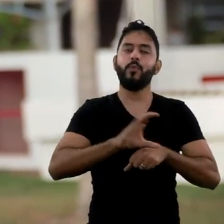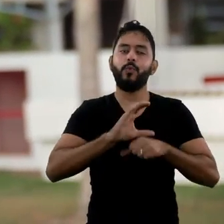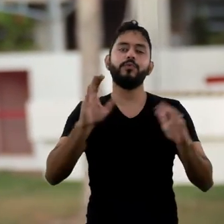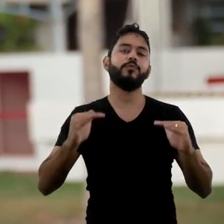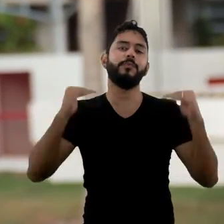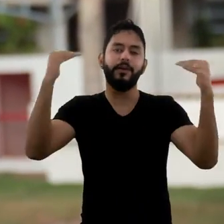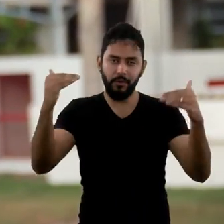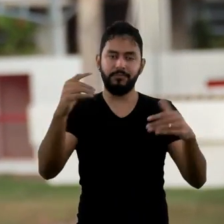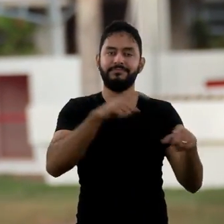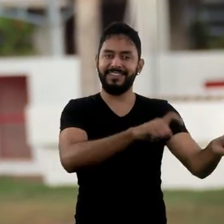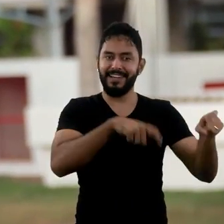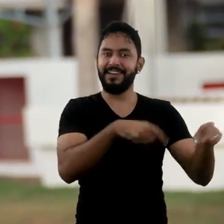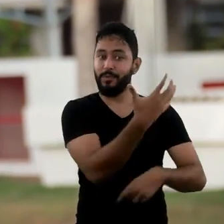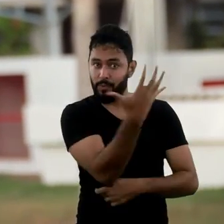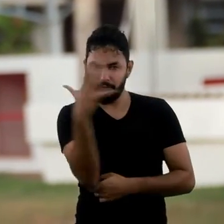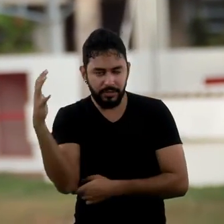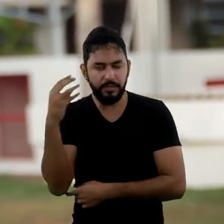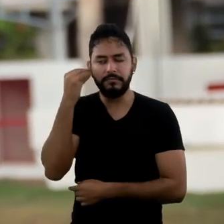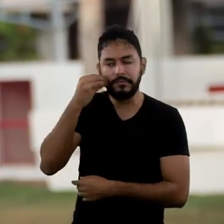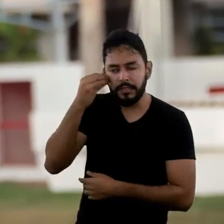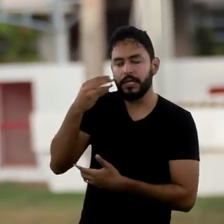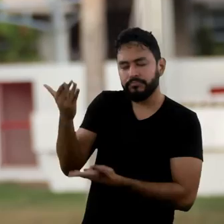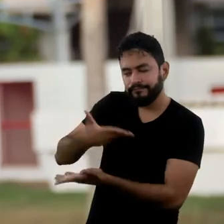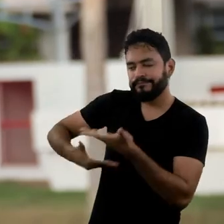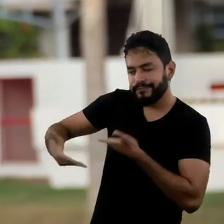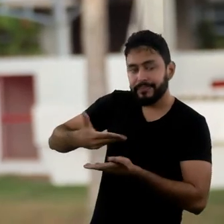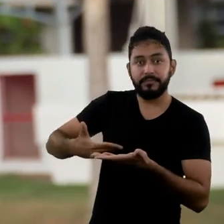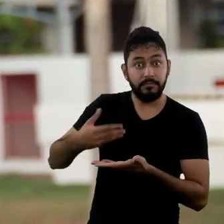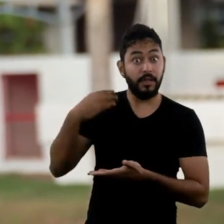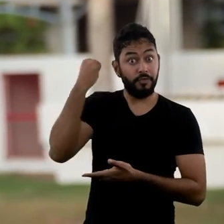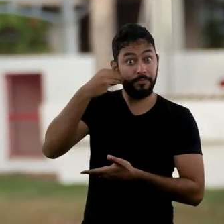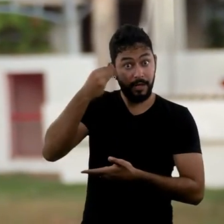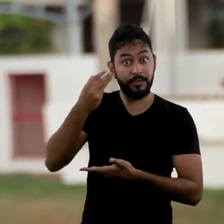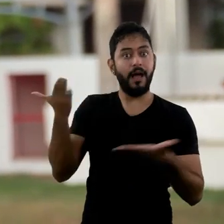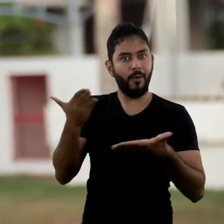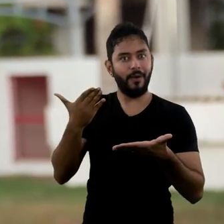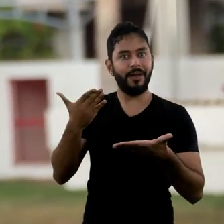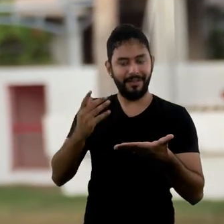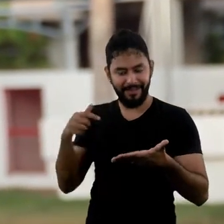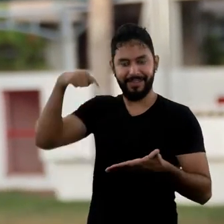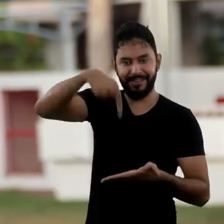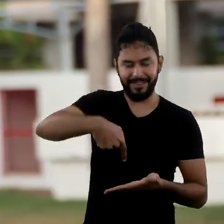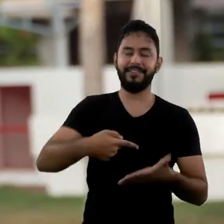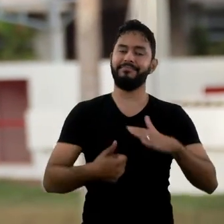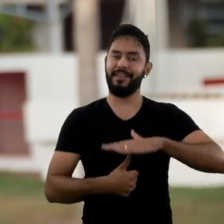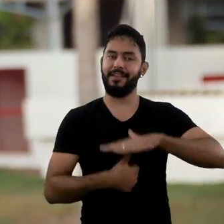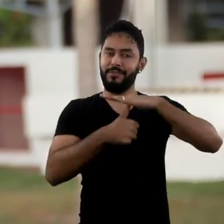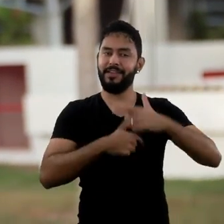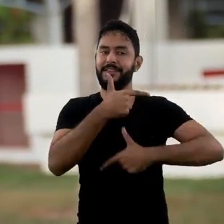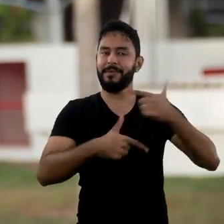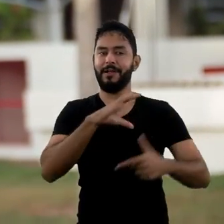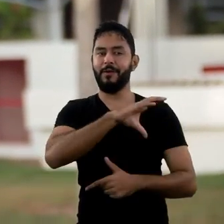agroecologia, vivenciar a dinâmica de um núcleo de agroecologia. E essa experiência me trouxe agora para trabalhar na reitoria